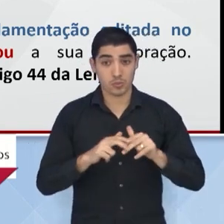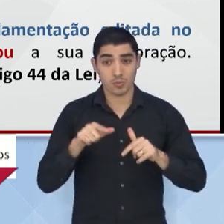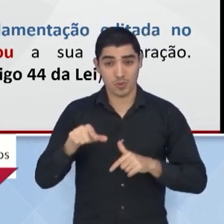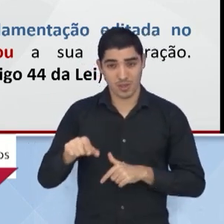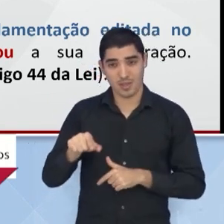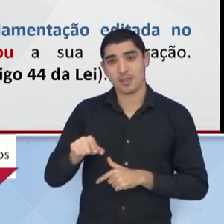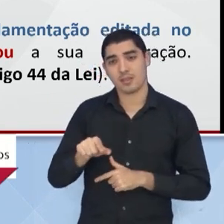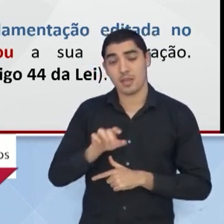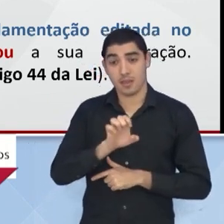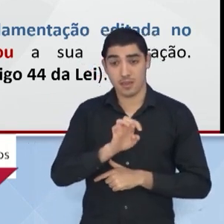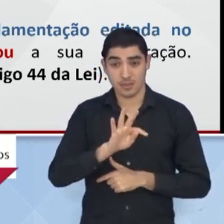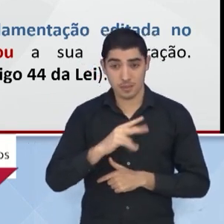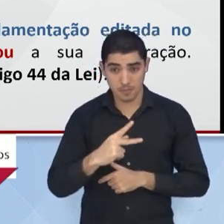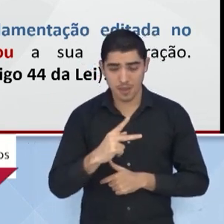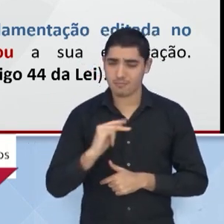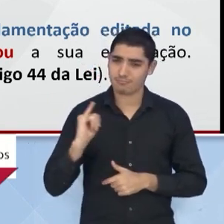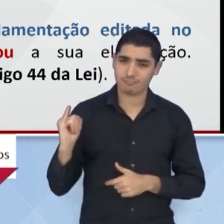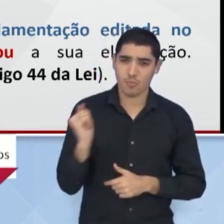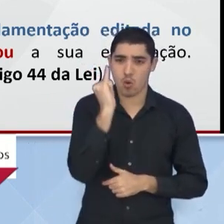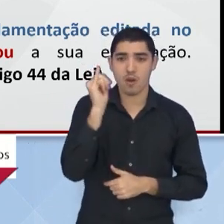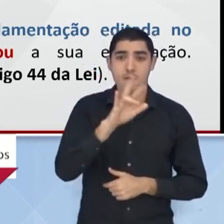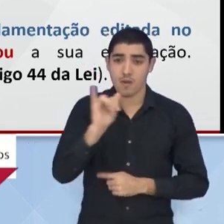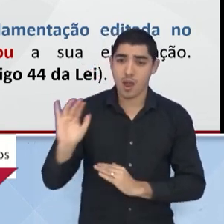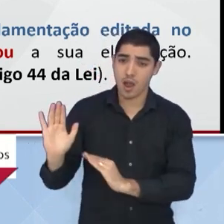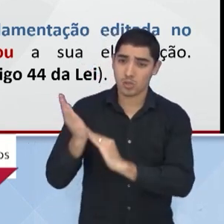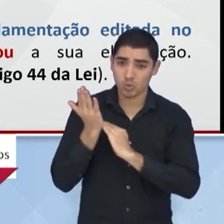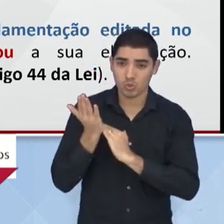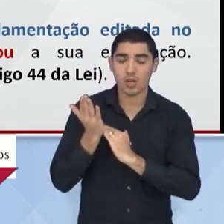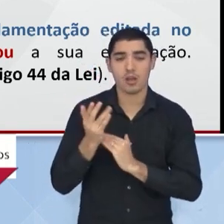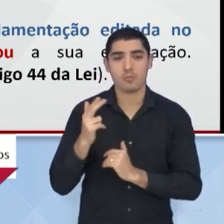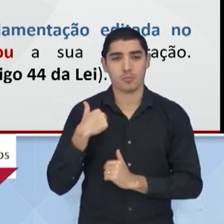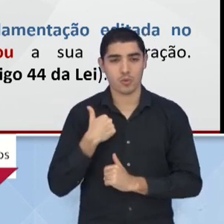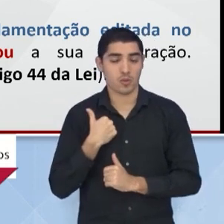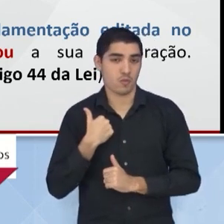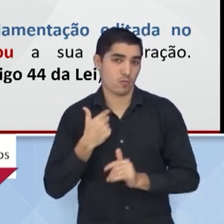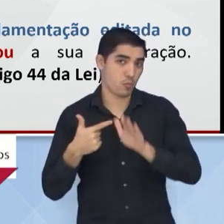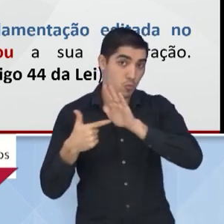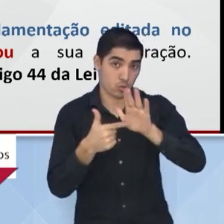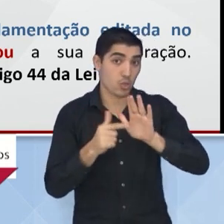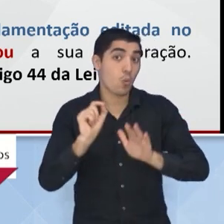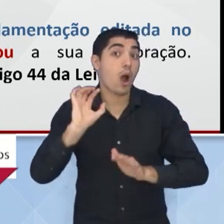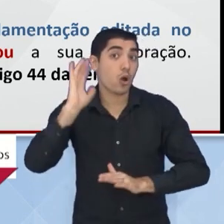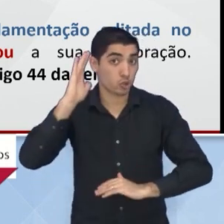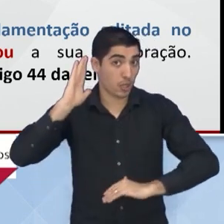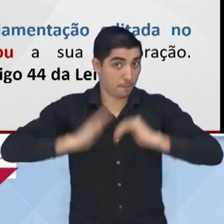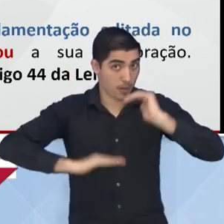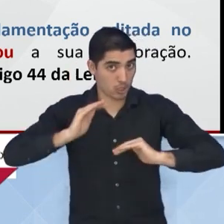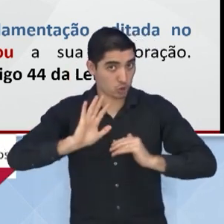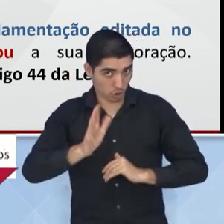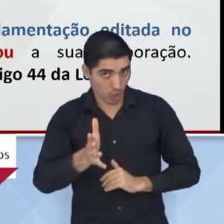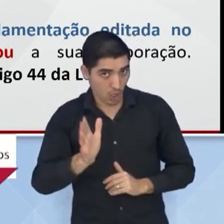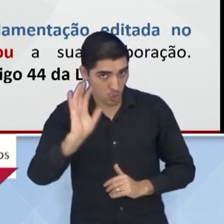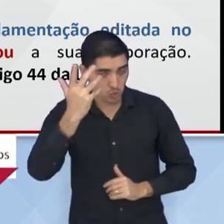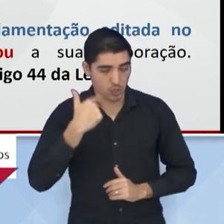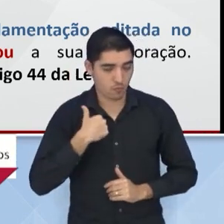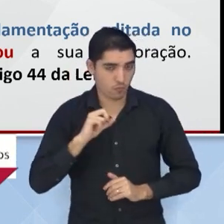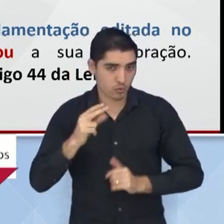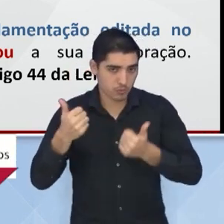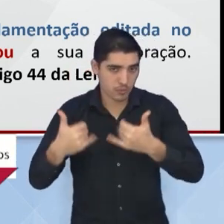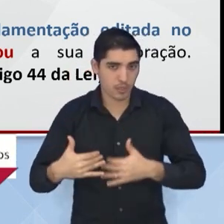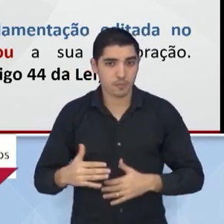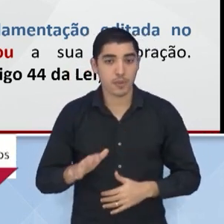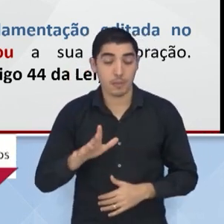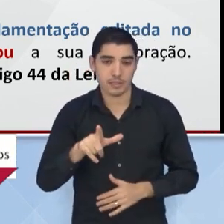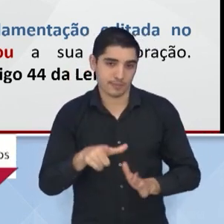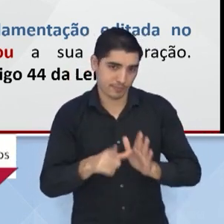conversão e vai resolver eh eu vou até ilustrar com um caso prático que eu vivi né Eh mas antes disso ressalvadas as